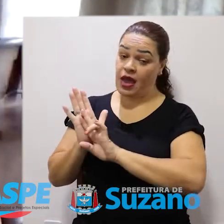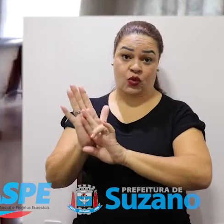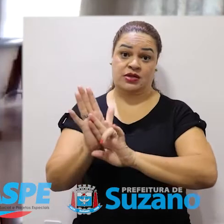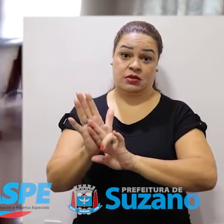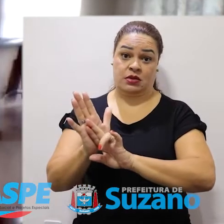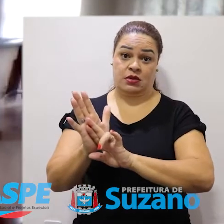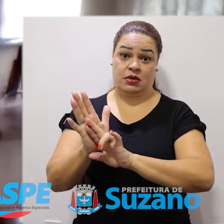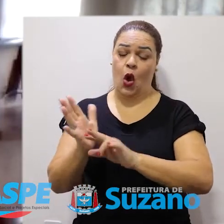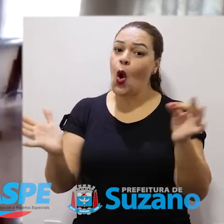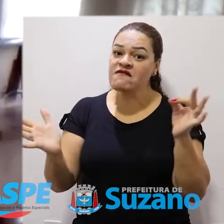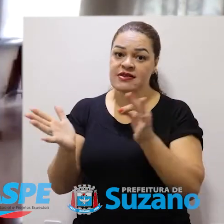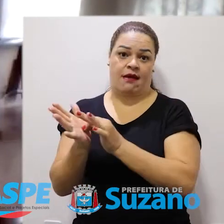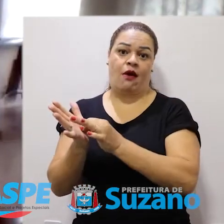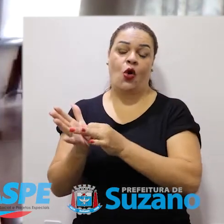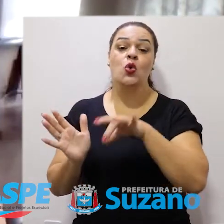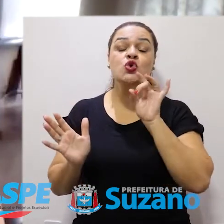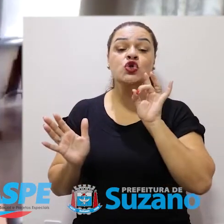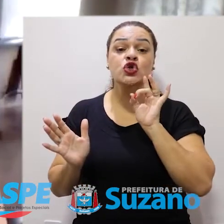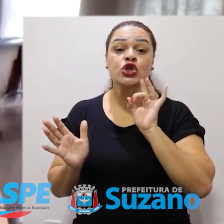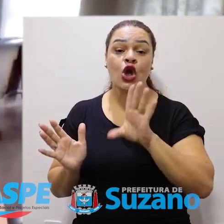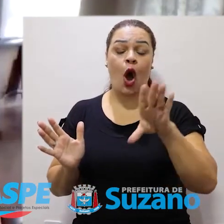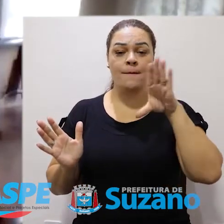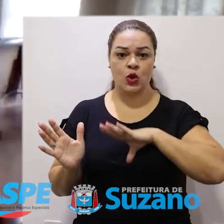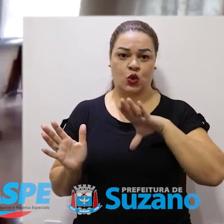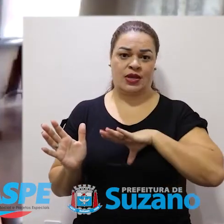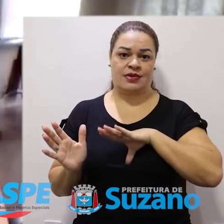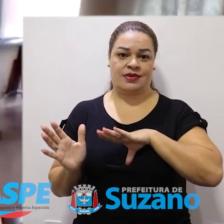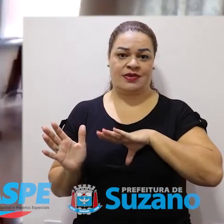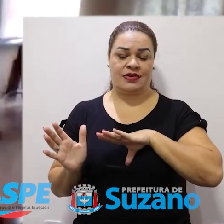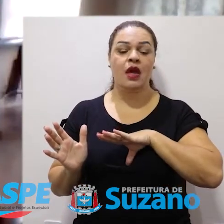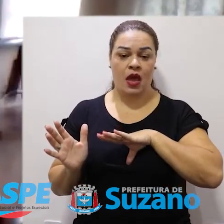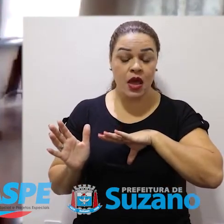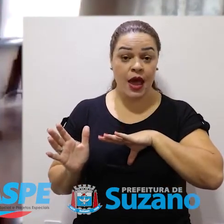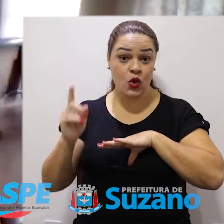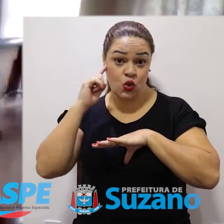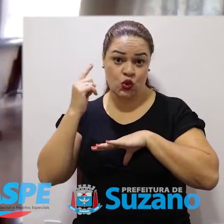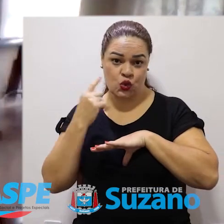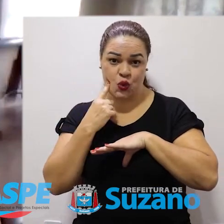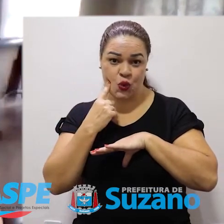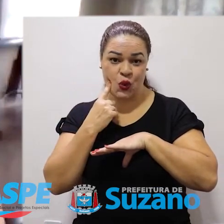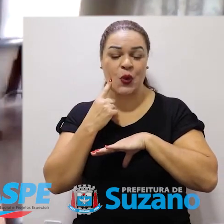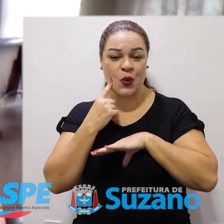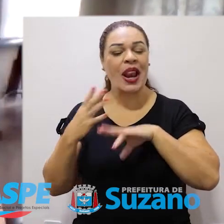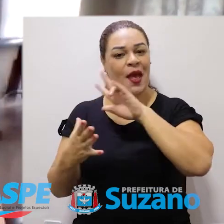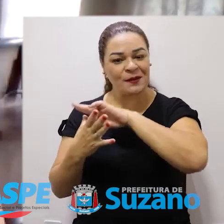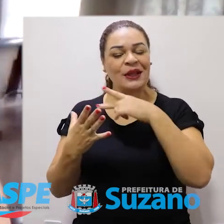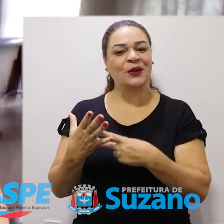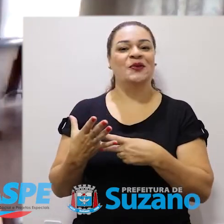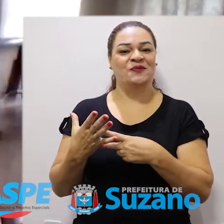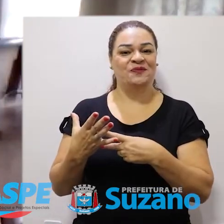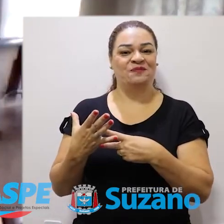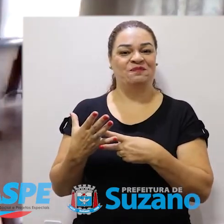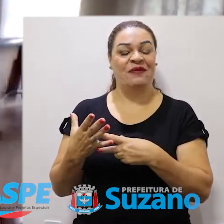do Brasil só tem uma, que é a língua portuguesa. É por isso que o surdo é bilíngue pela força da lei, tá certo?